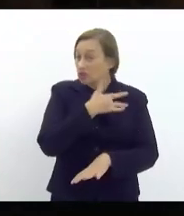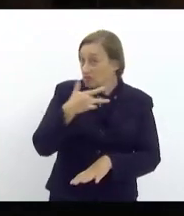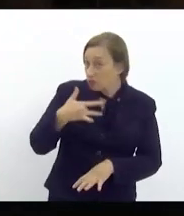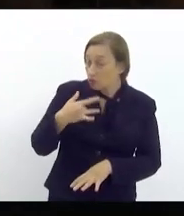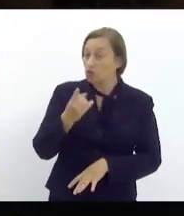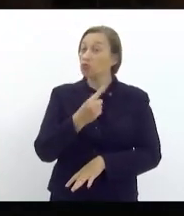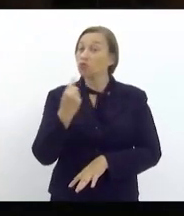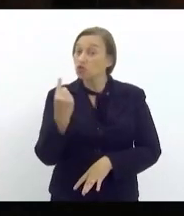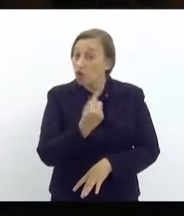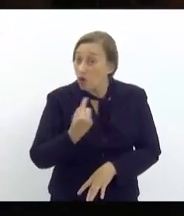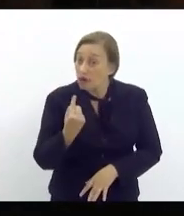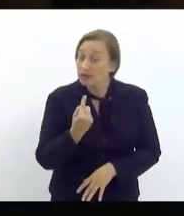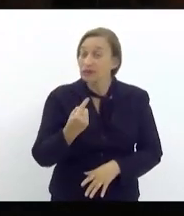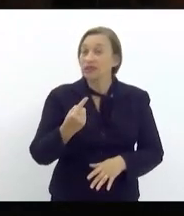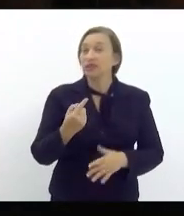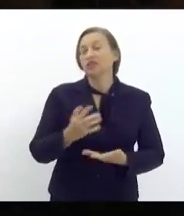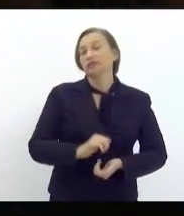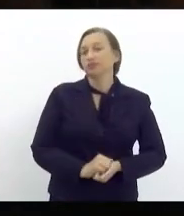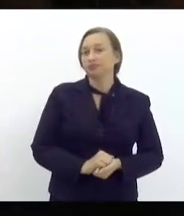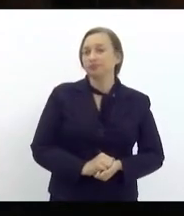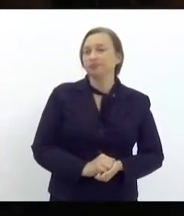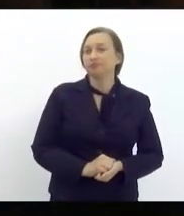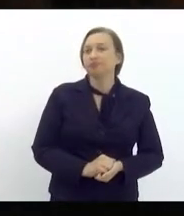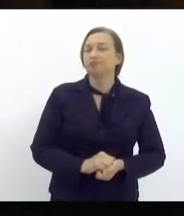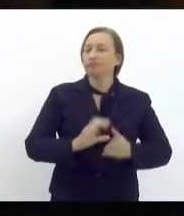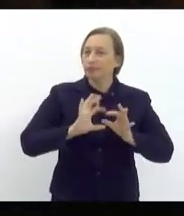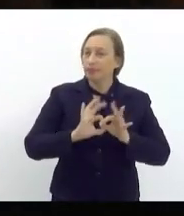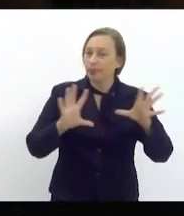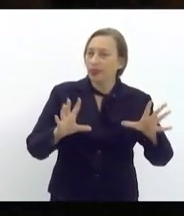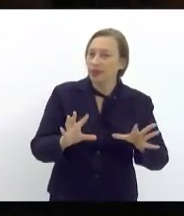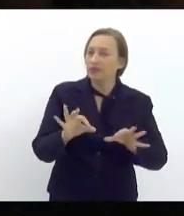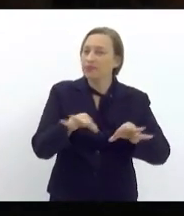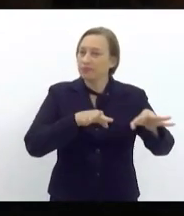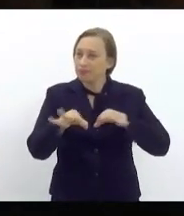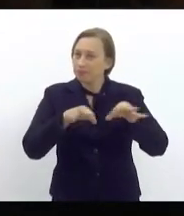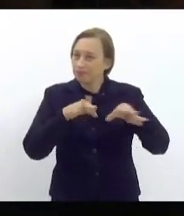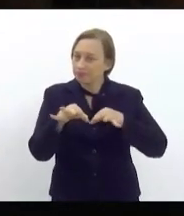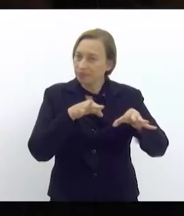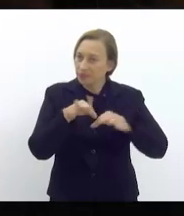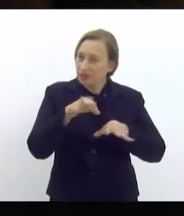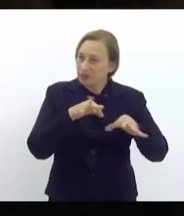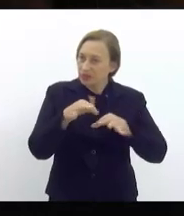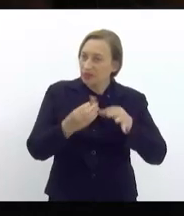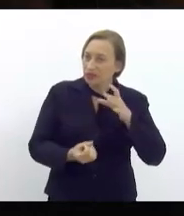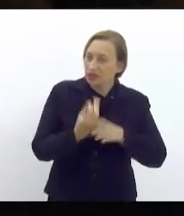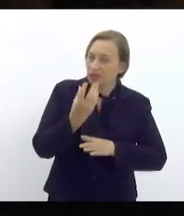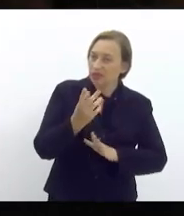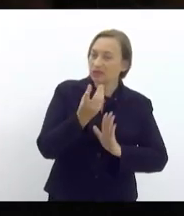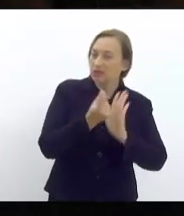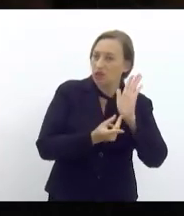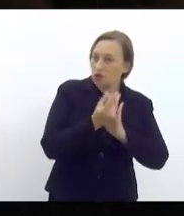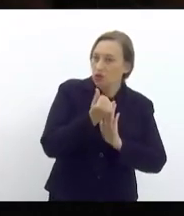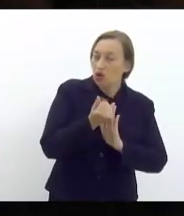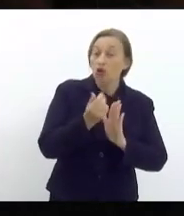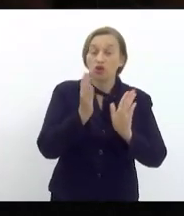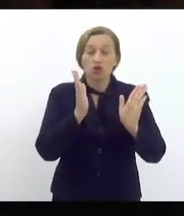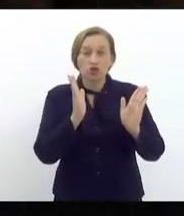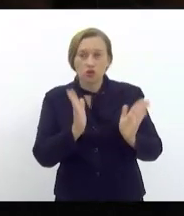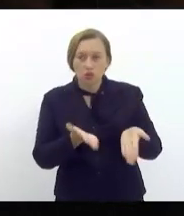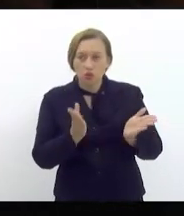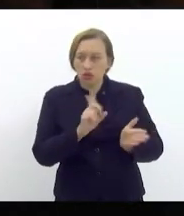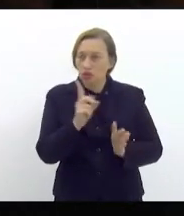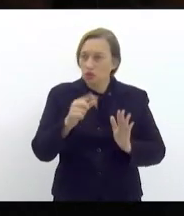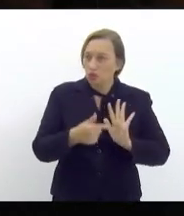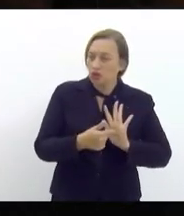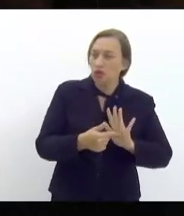somos nós nós temos que ter autonomia para a montagem da peça e hoje isso não se não se corrobora